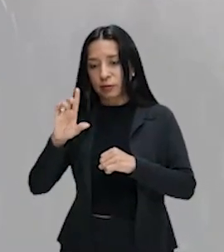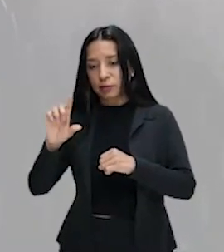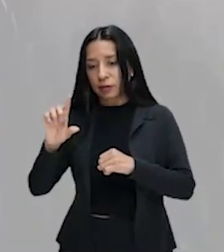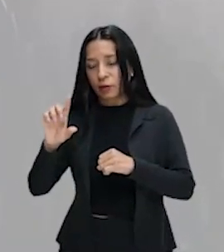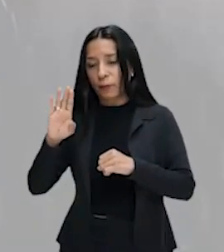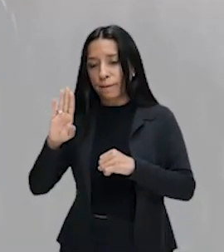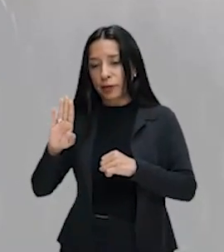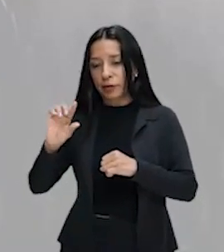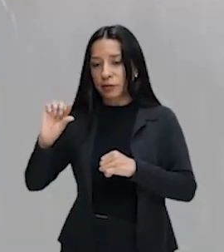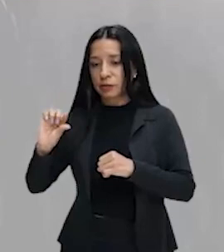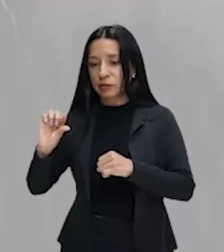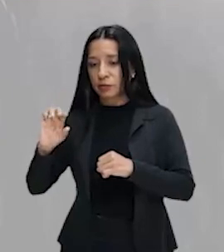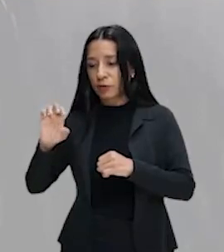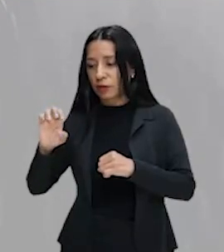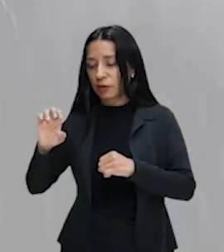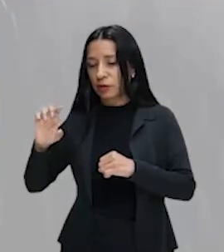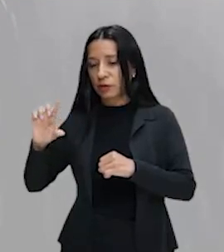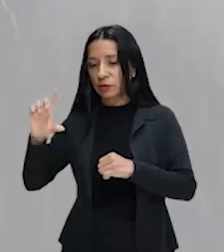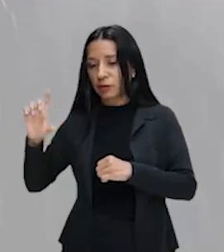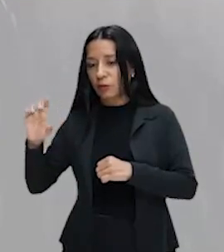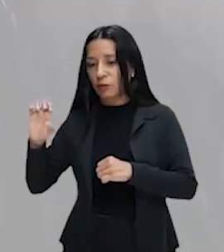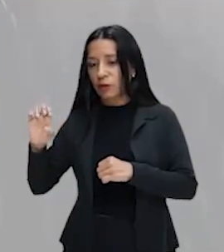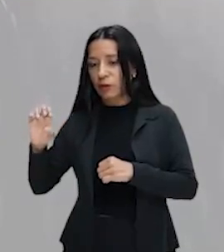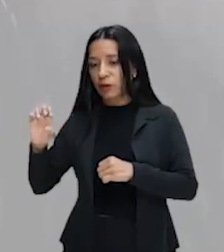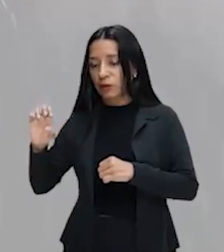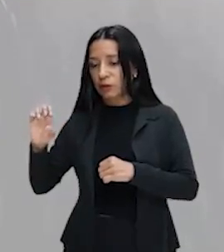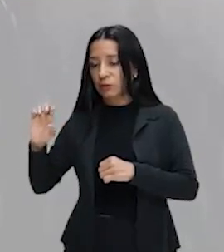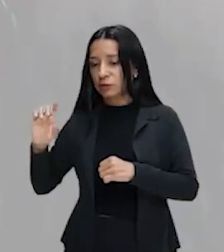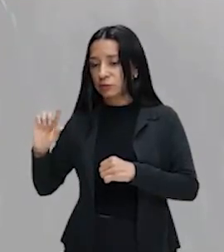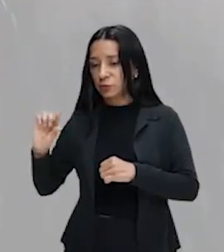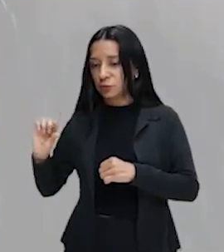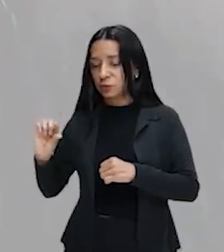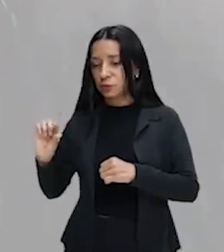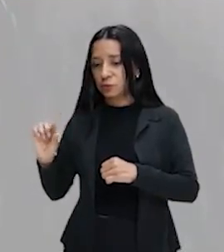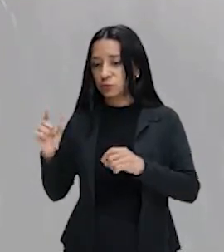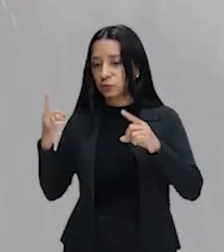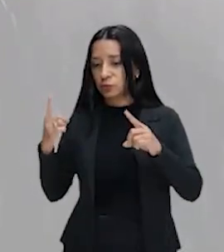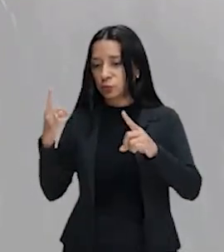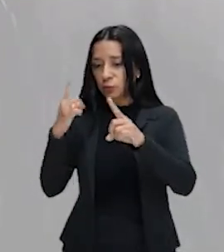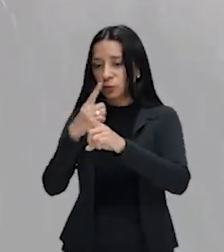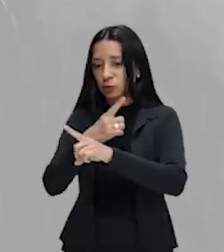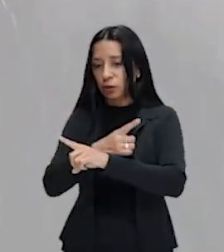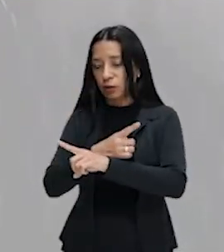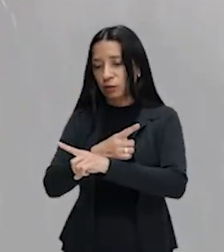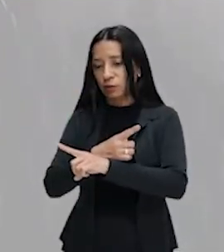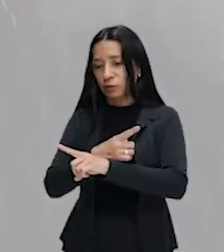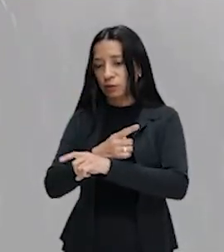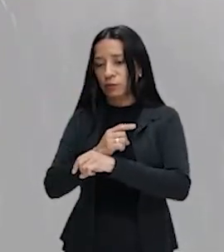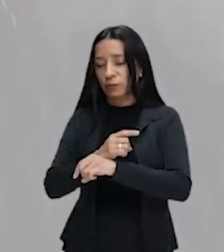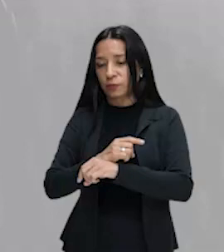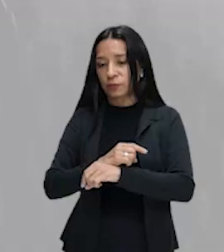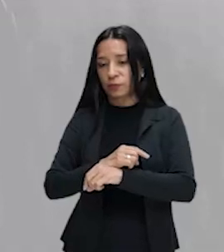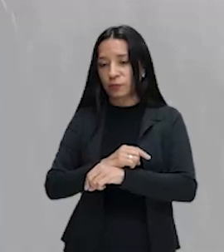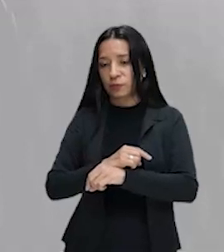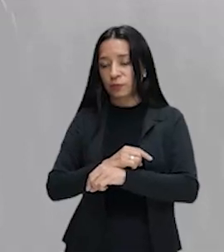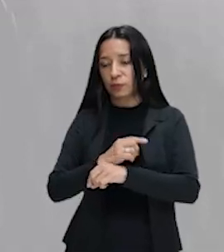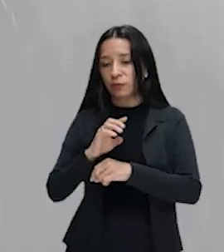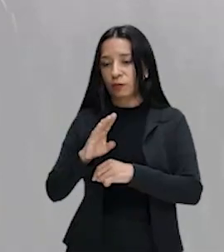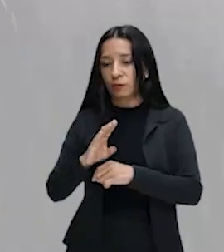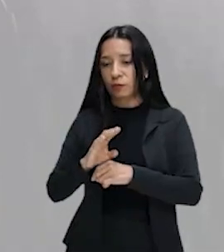Ezinho, Ezão, Ezinho, heterozigoto. Está sendo cruzado com o indivíduo homozigoto para os dois